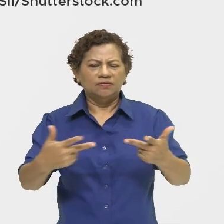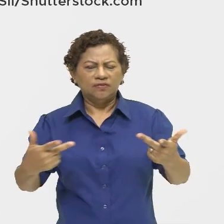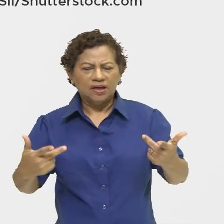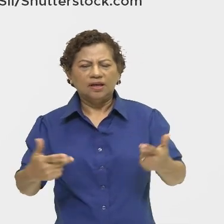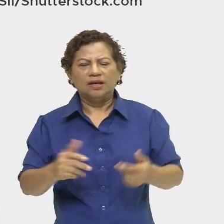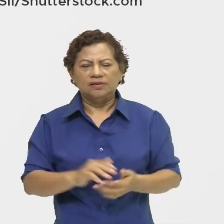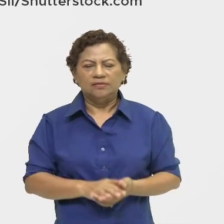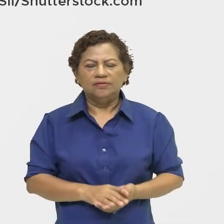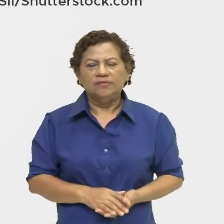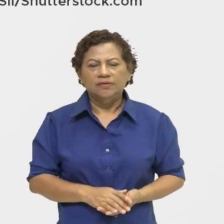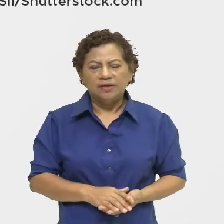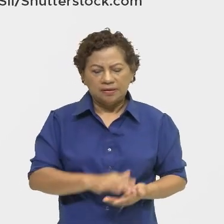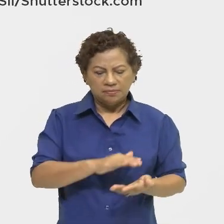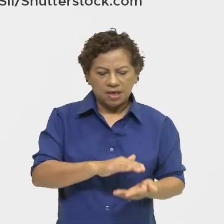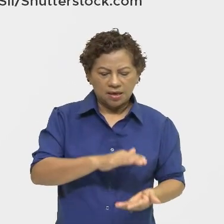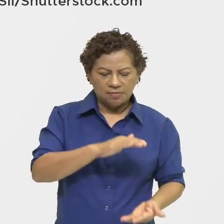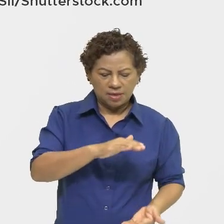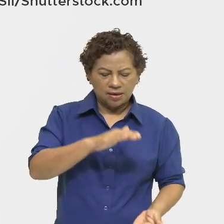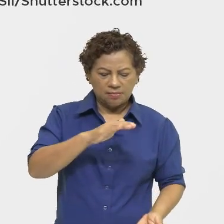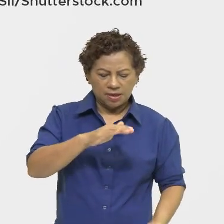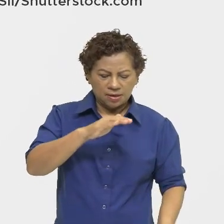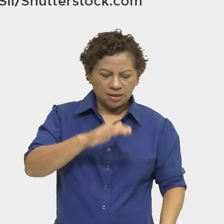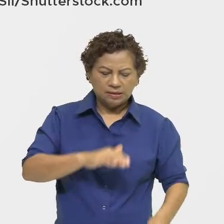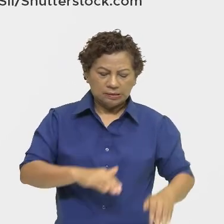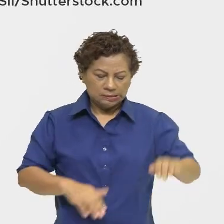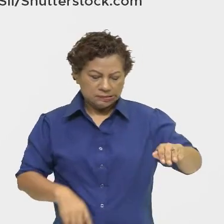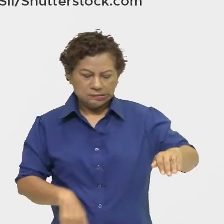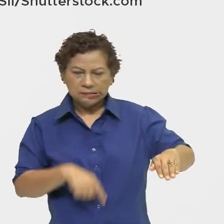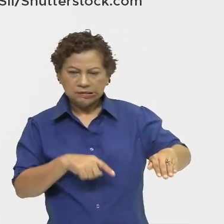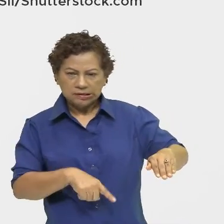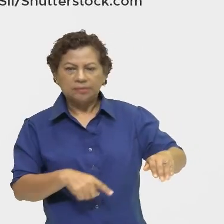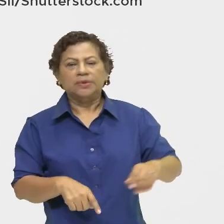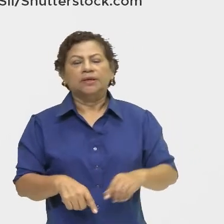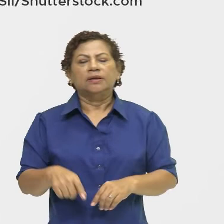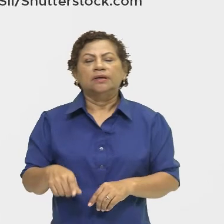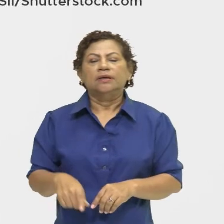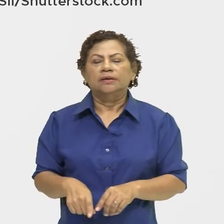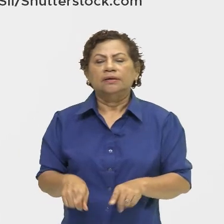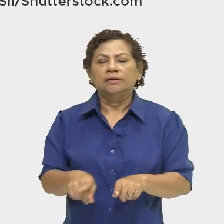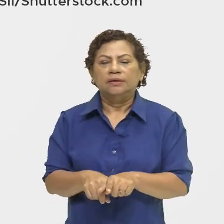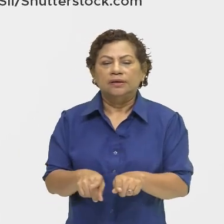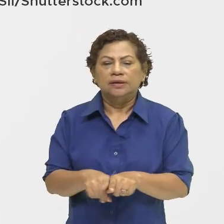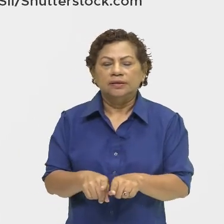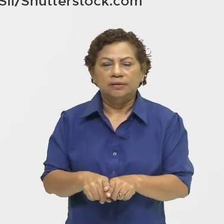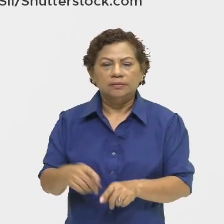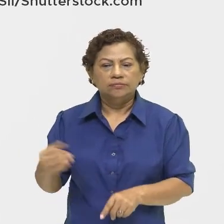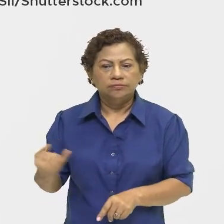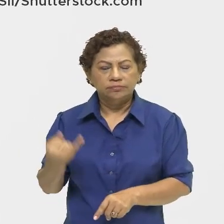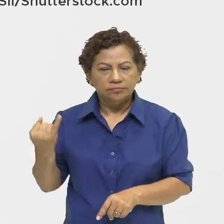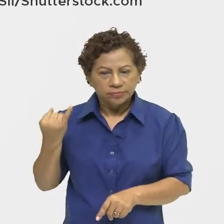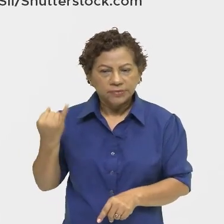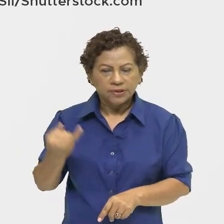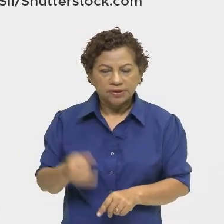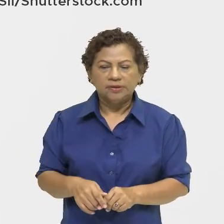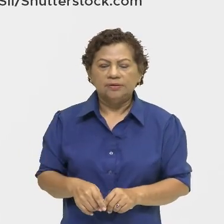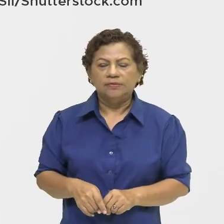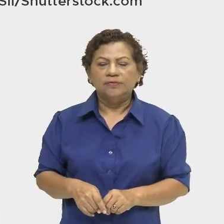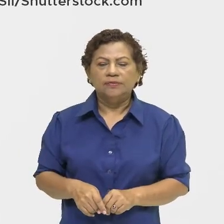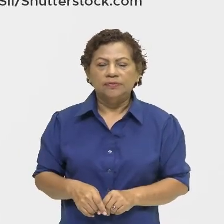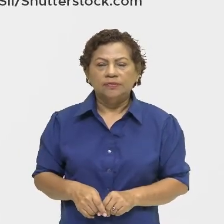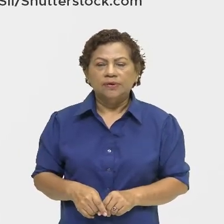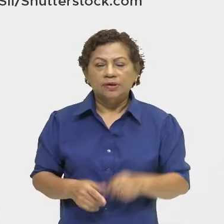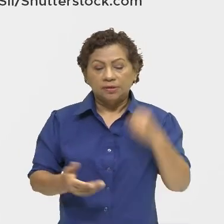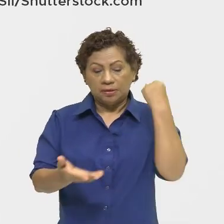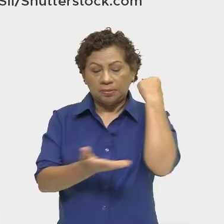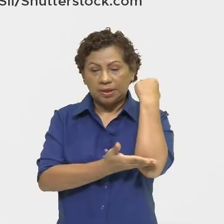tamanhos e elementos decorativos. É um objeto musical de percussão. É oco e feito de bambu ou madeira. Além